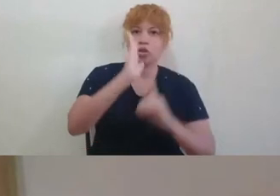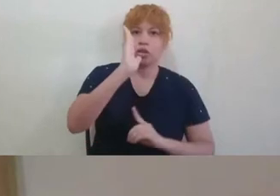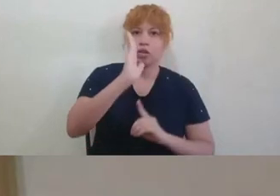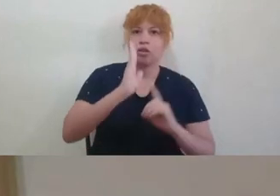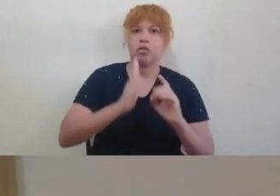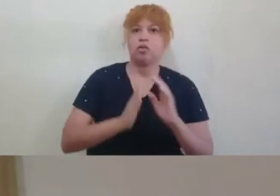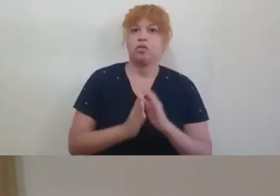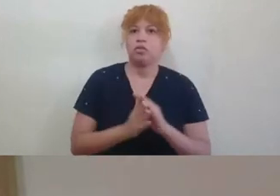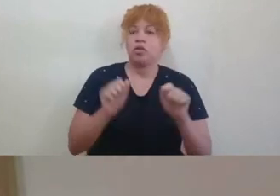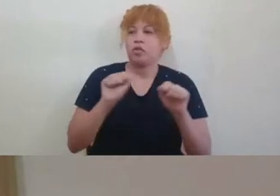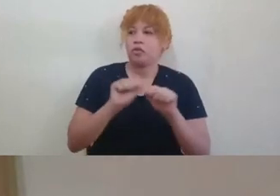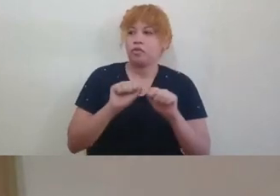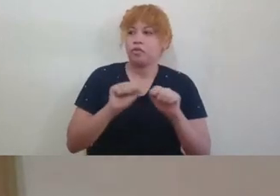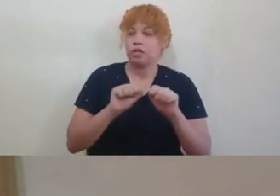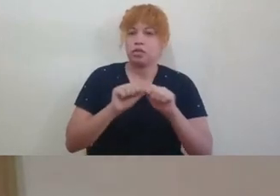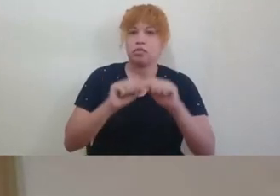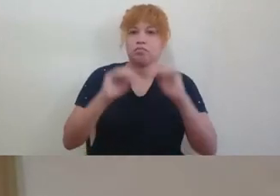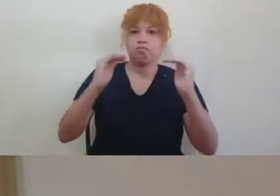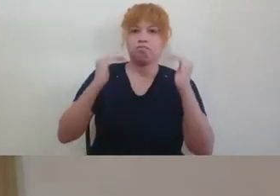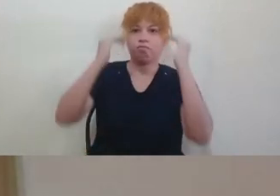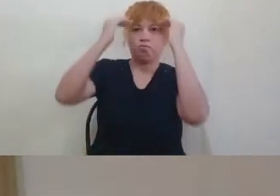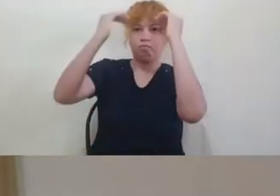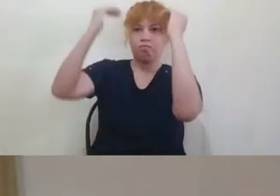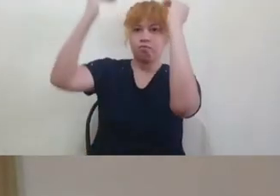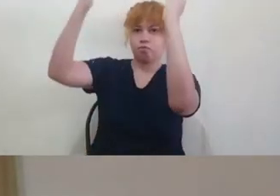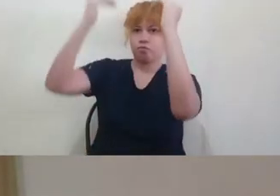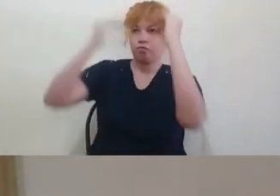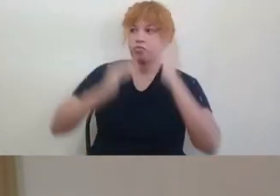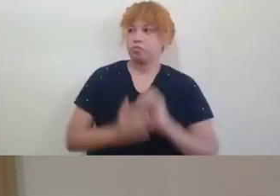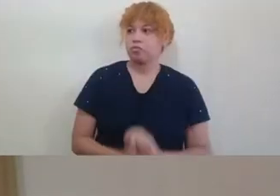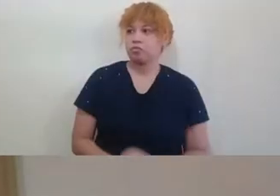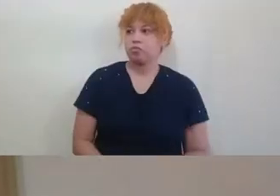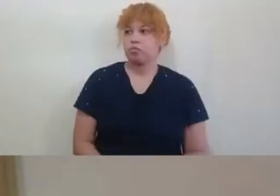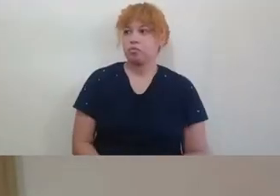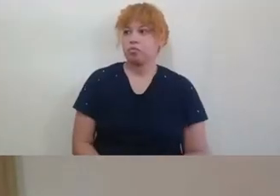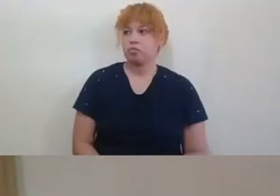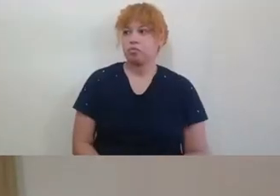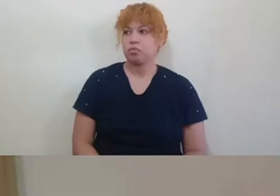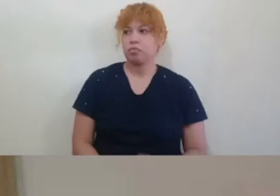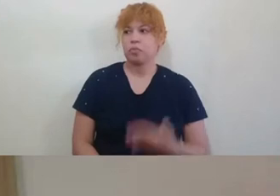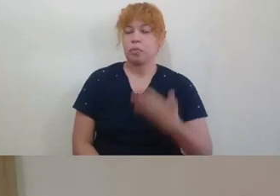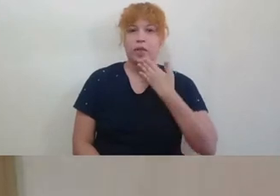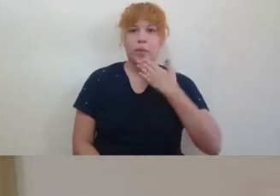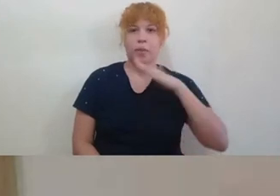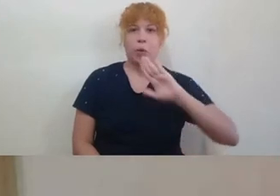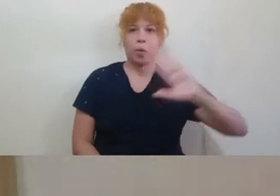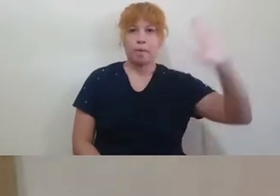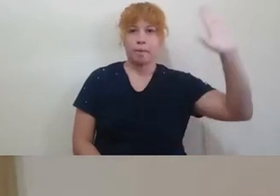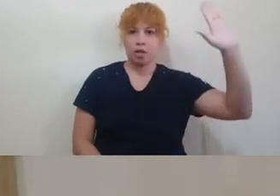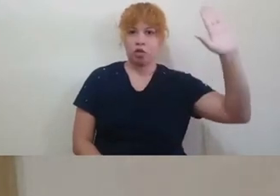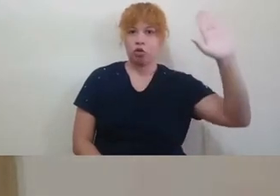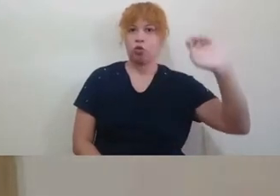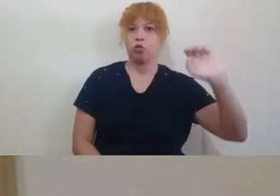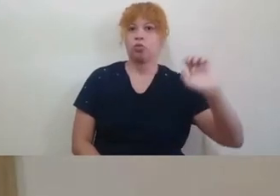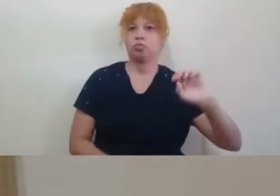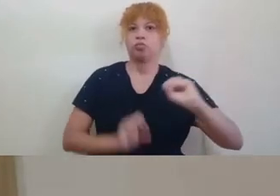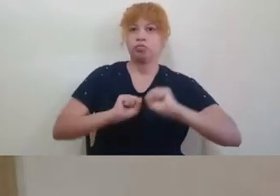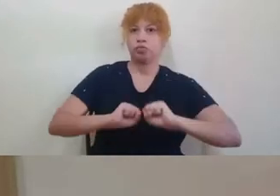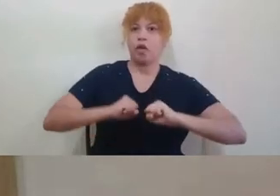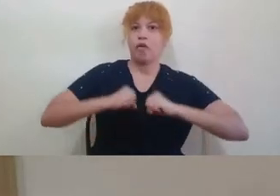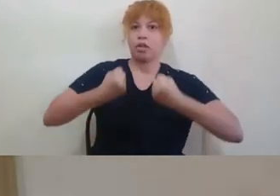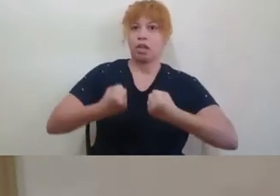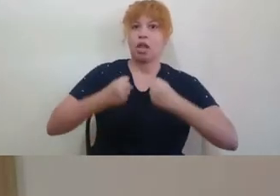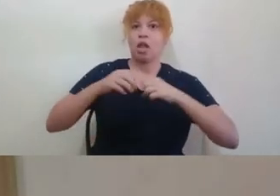Ao iniciar esta nova etapa da minha vida, prometo buscar na experiência de cada dia os ideais